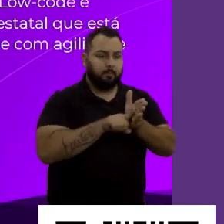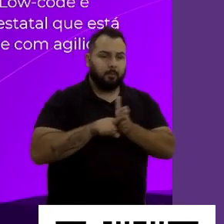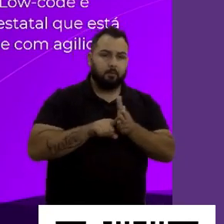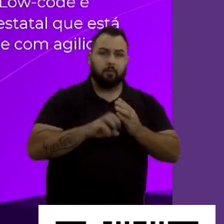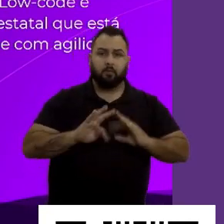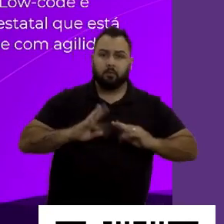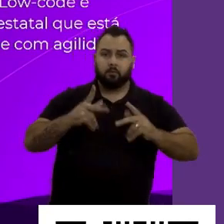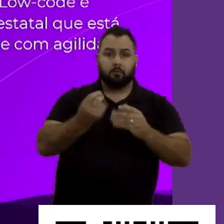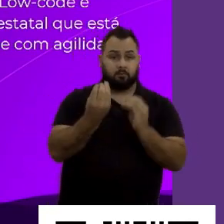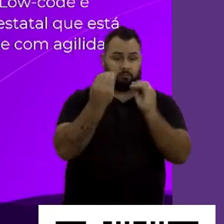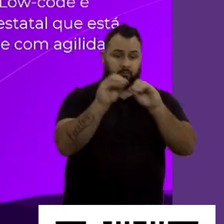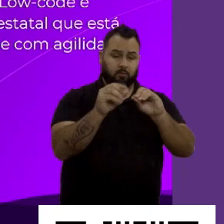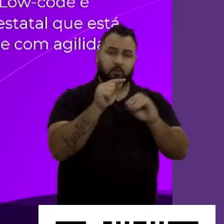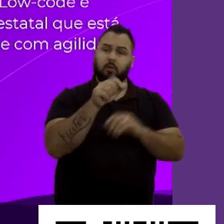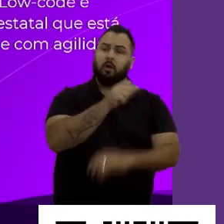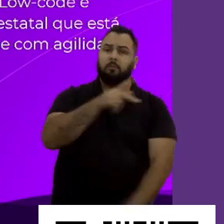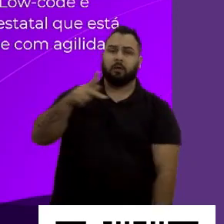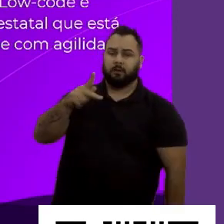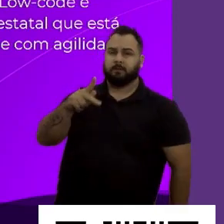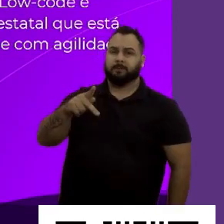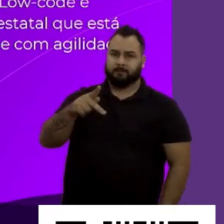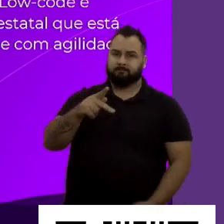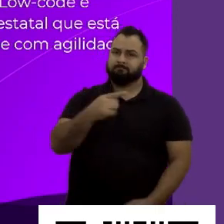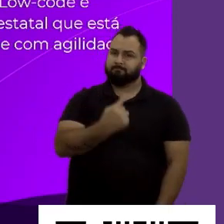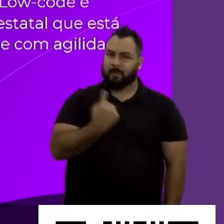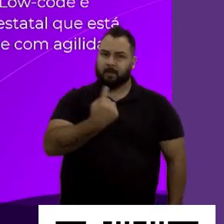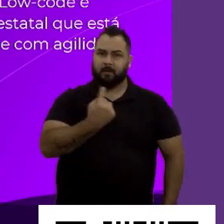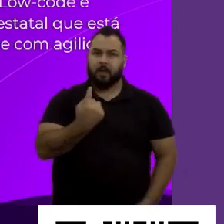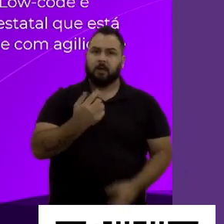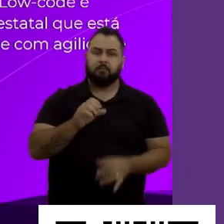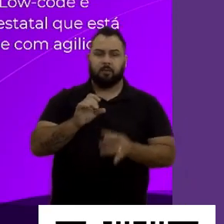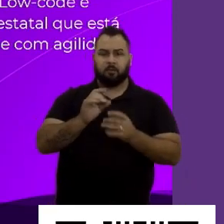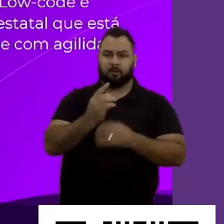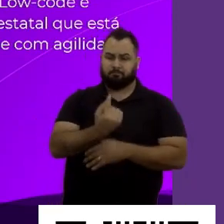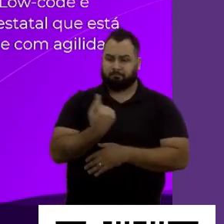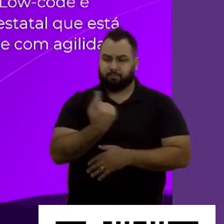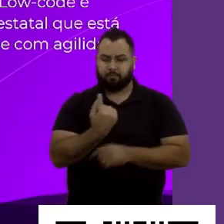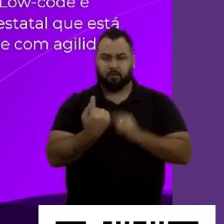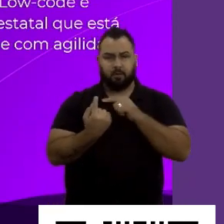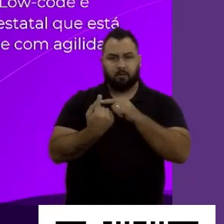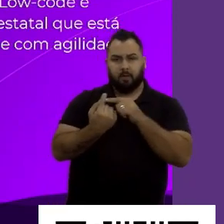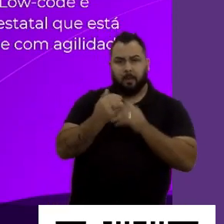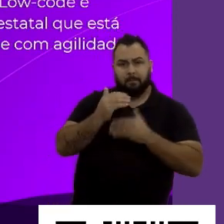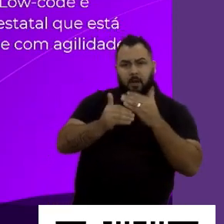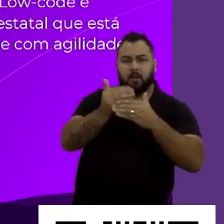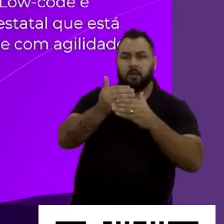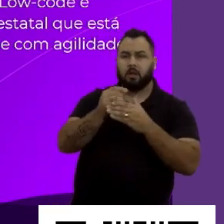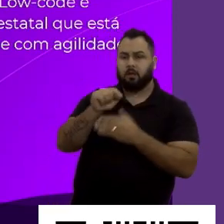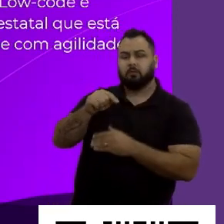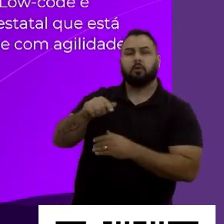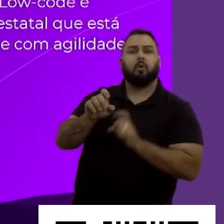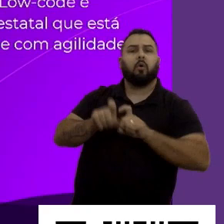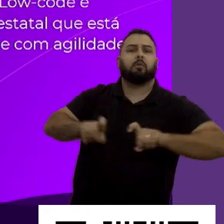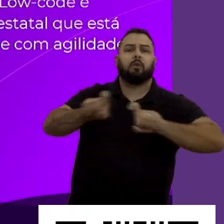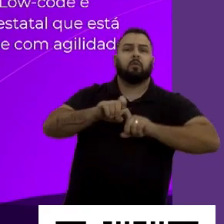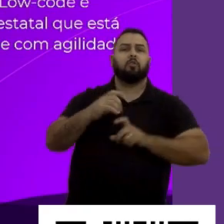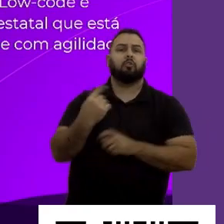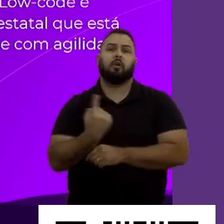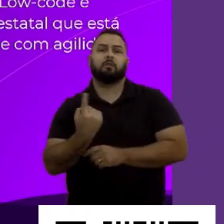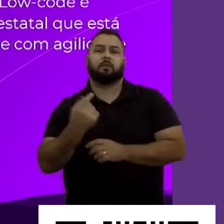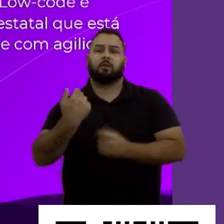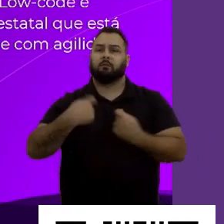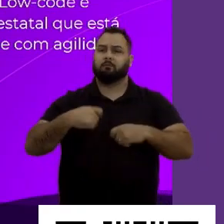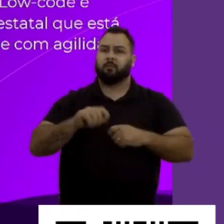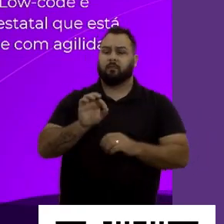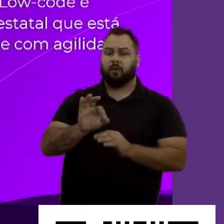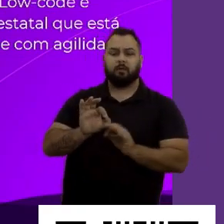colocou no aplicativo e automatizou vários processos vocês concordam comigo que se eu tenho que emitir um